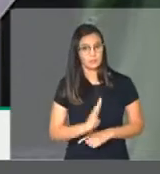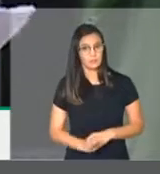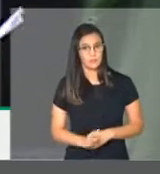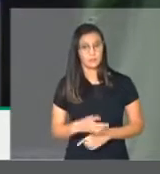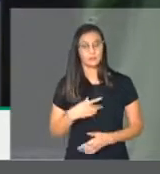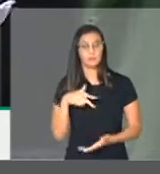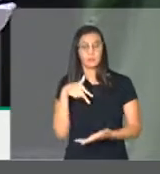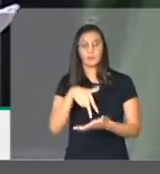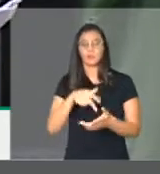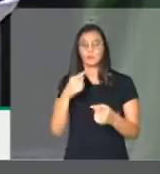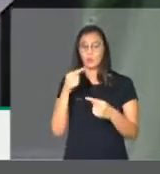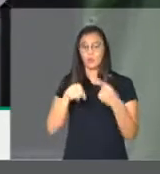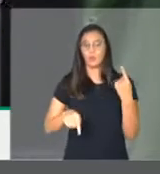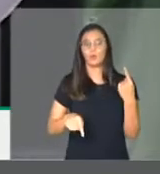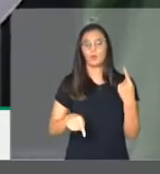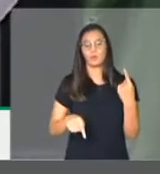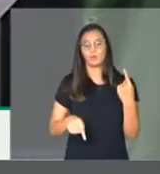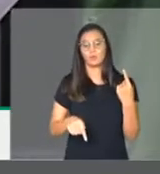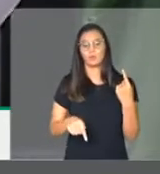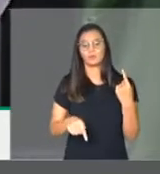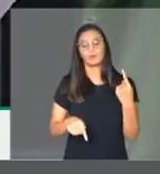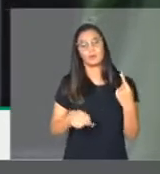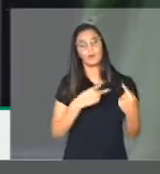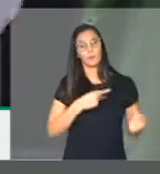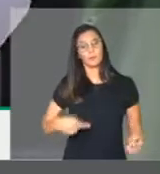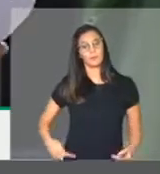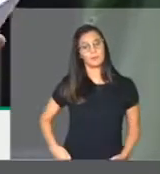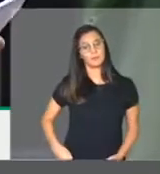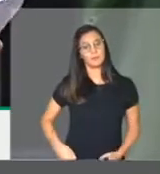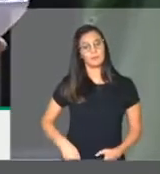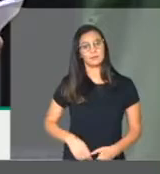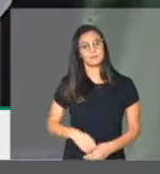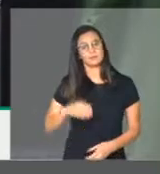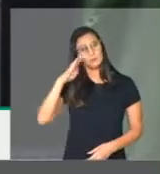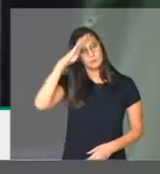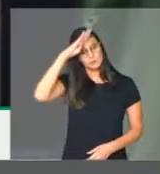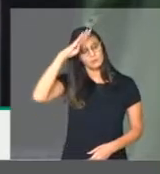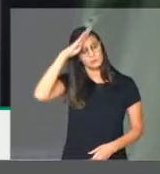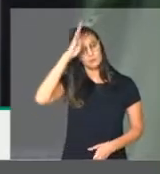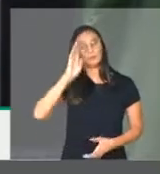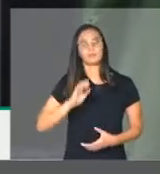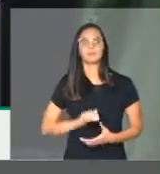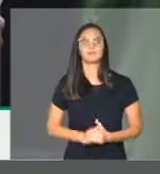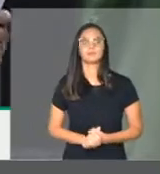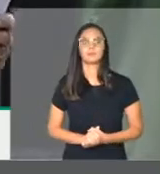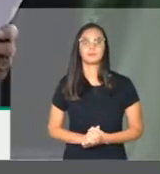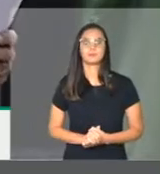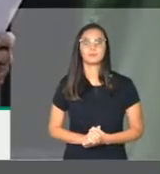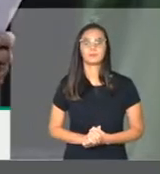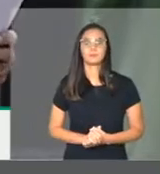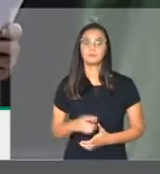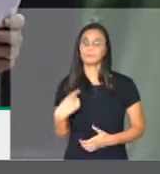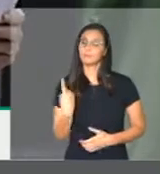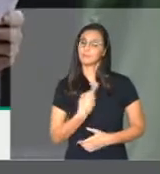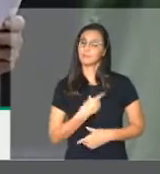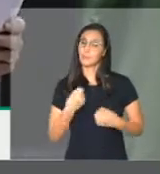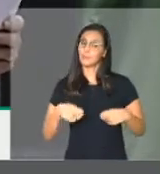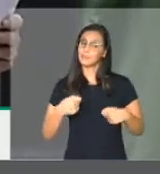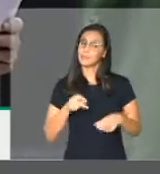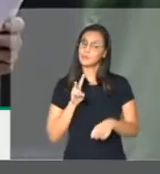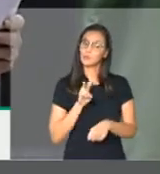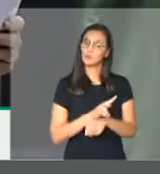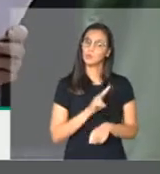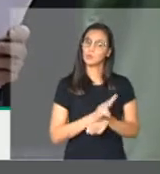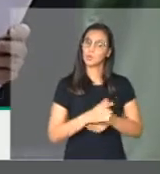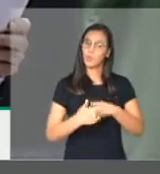contra a candidatura do deputado Jair Bolsonaro e a sua agenda conservadora. Devemos zelar pelo papel